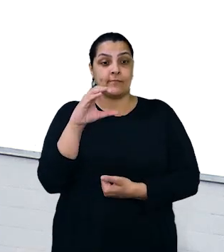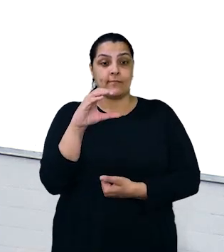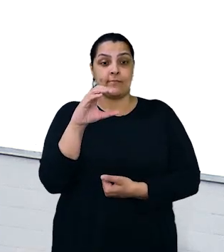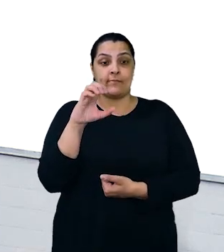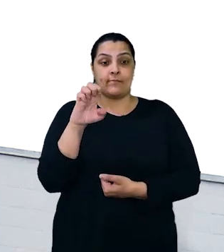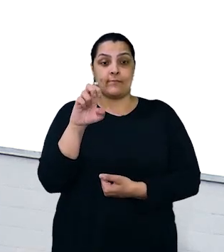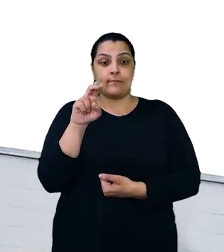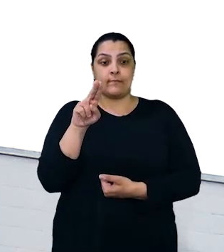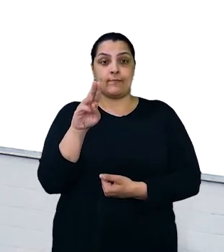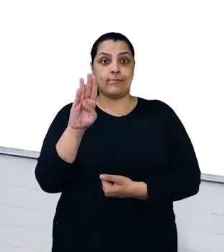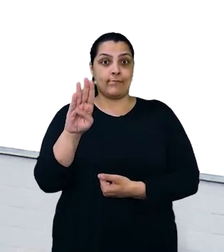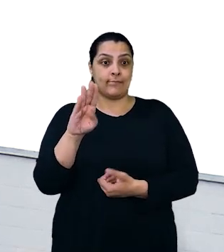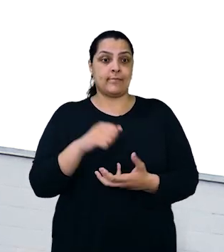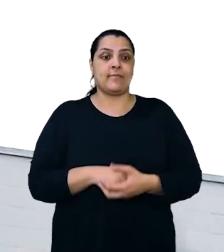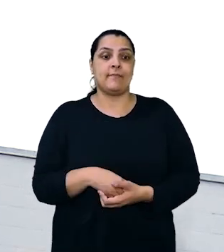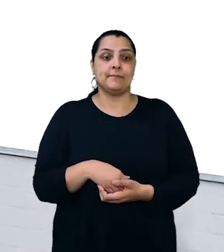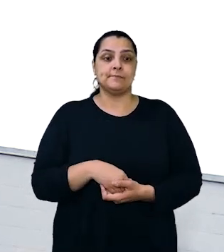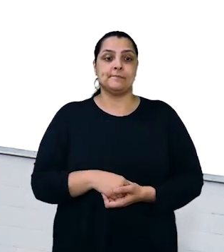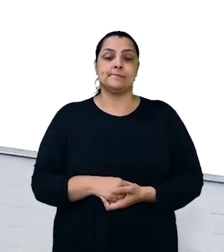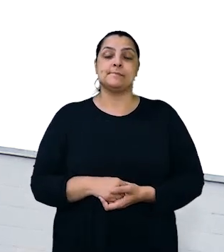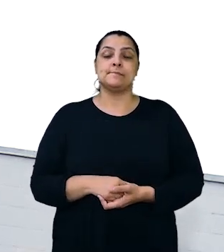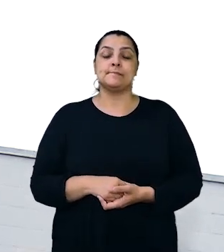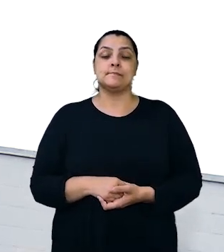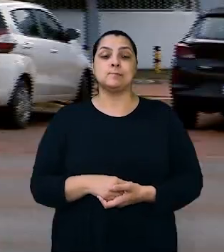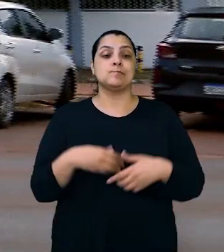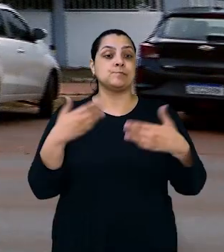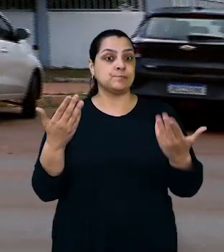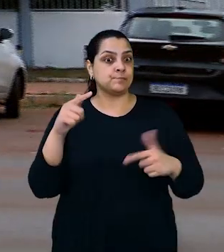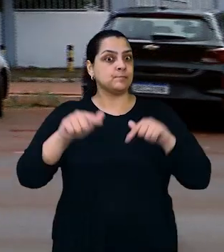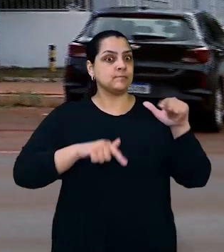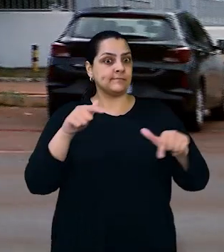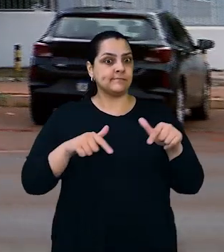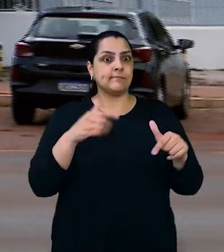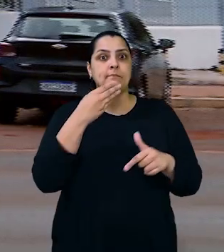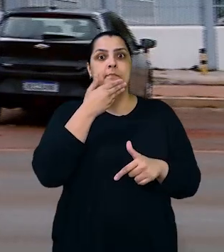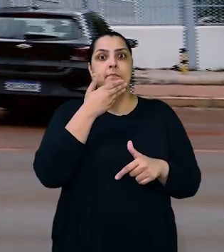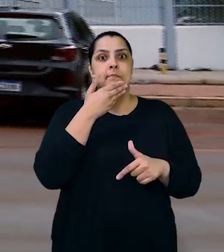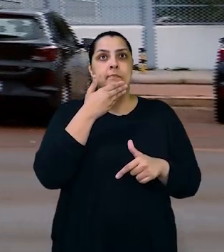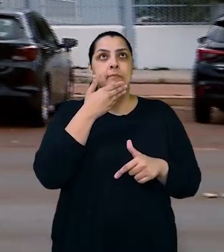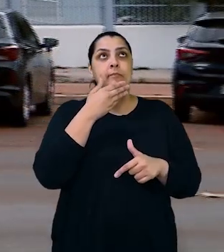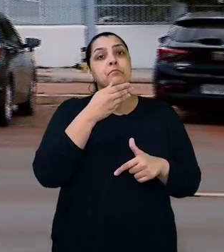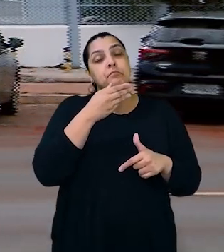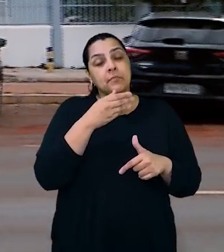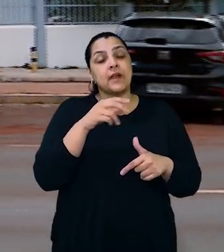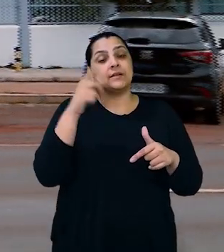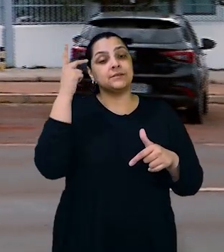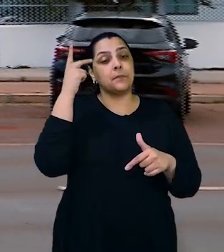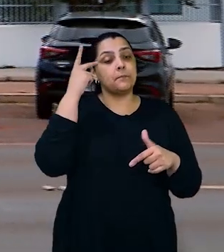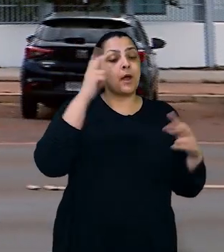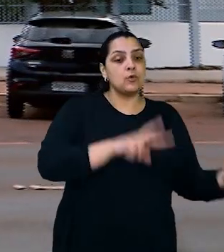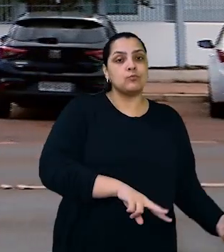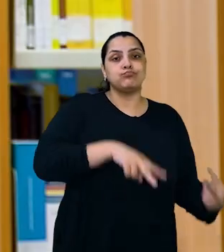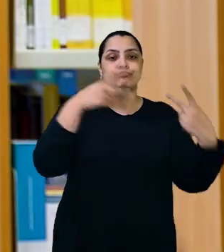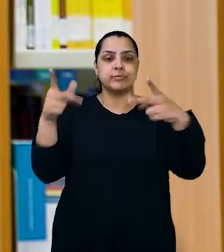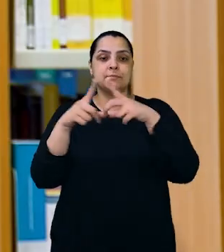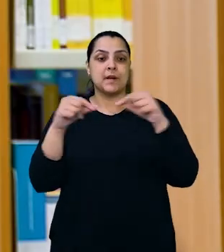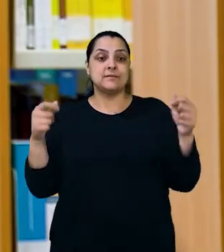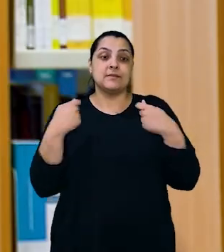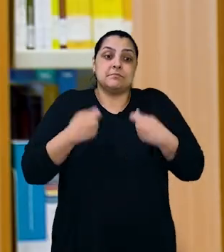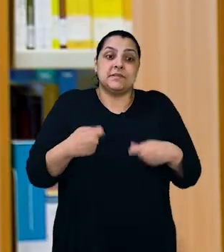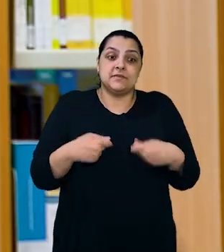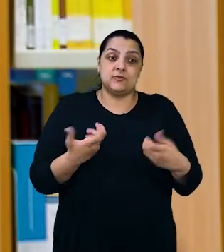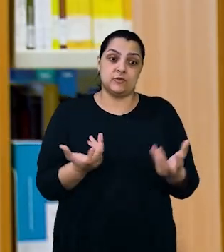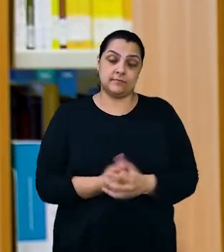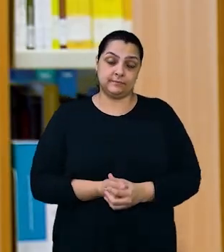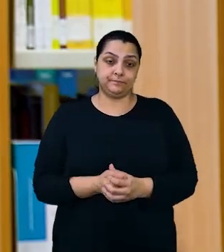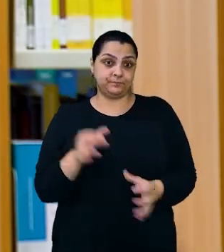Centro Universitário de Brasília, o UniCeub, função que exigiu a mudança da família de São Paulo para Brasília. Na justiça,